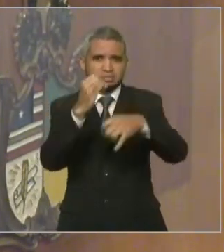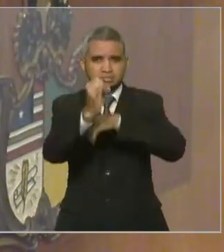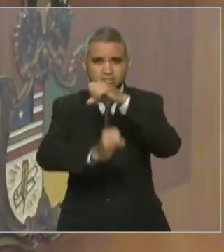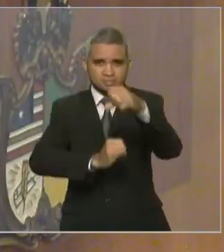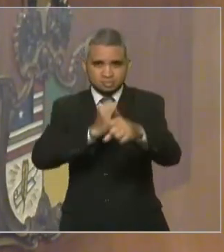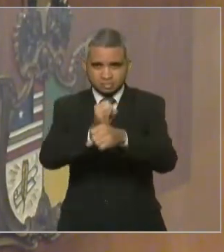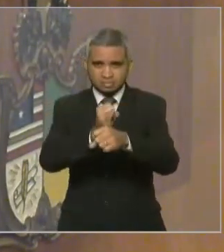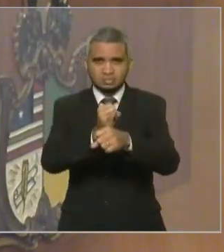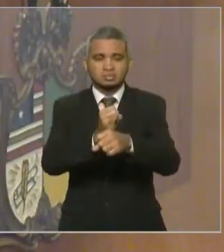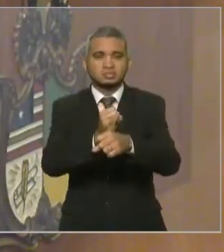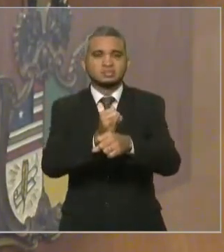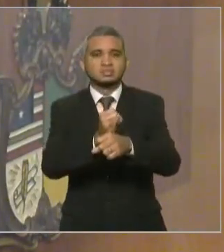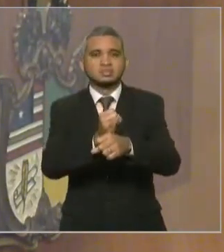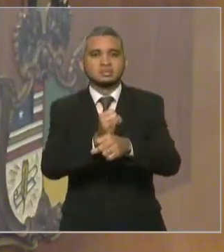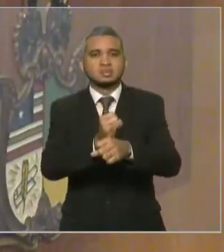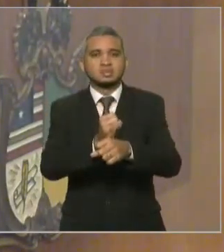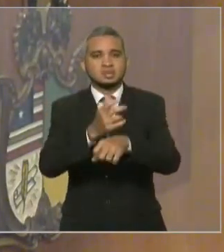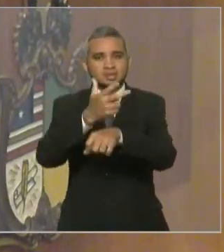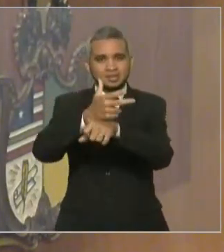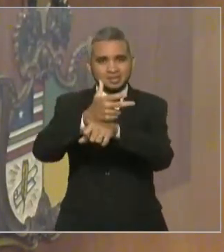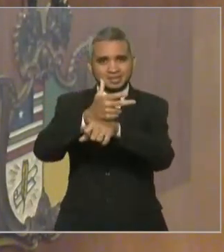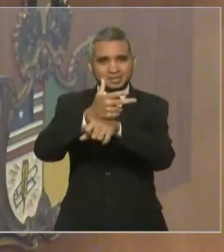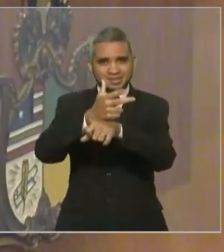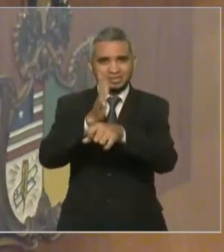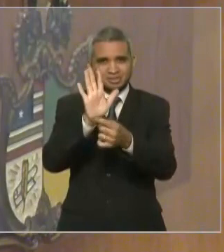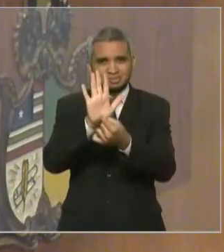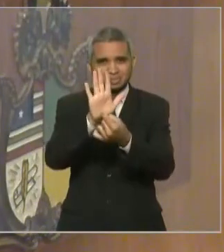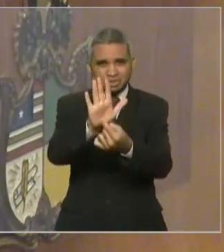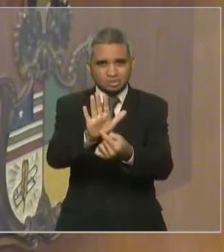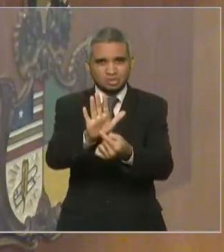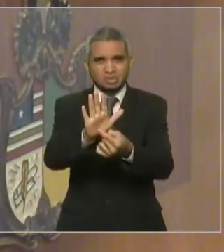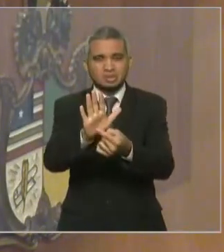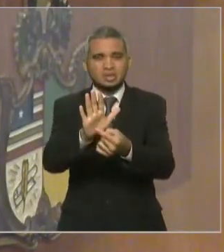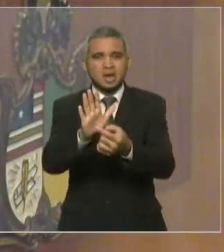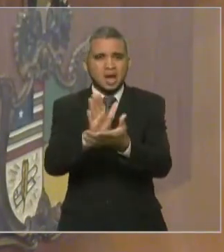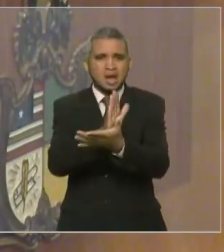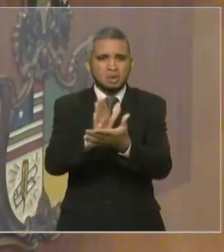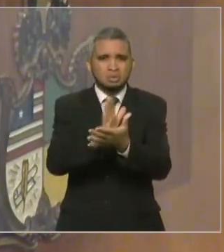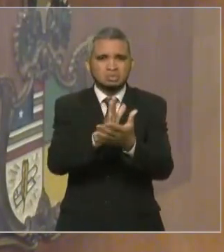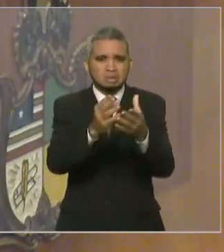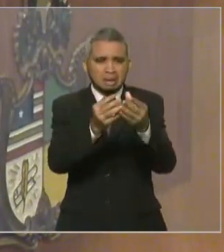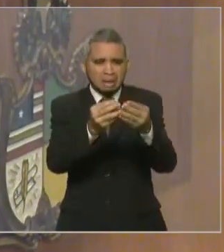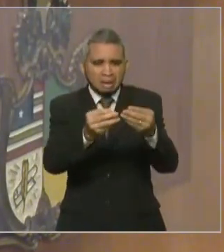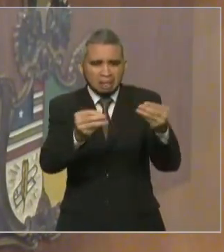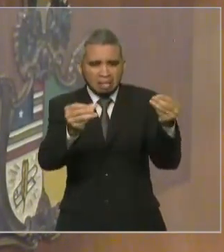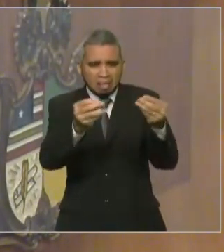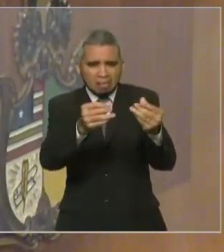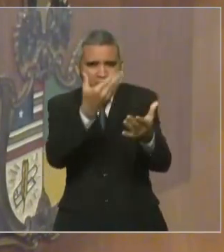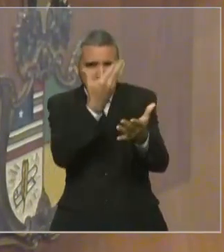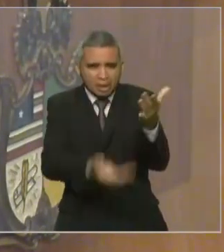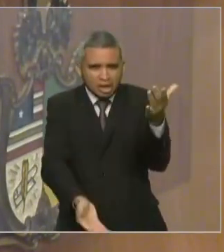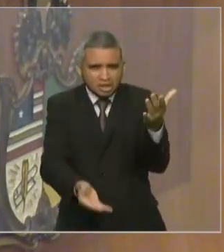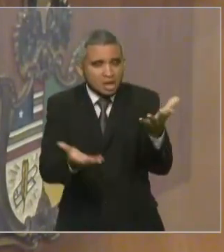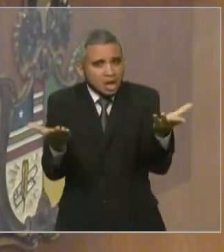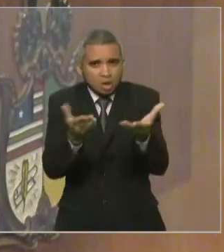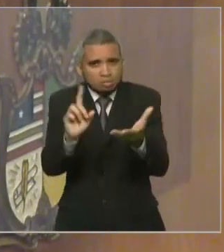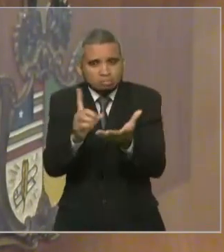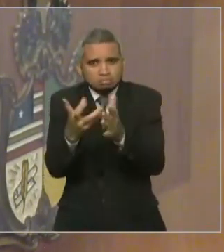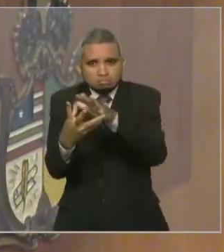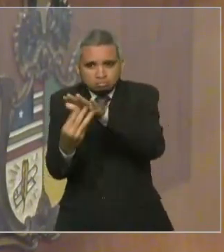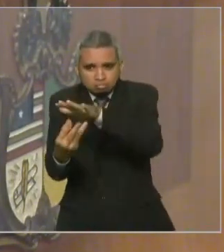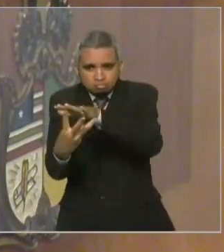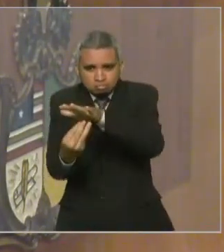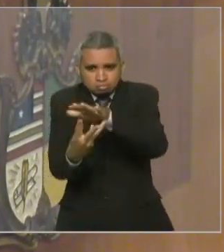como disse a matéria que foi preparada, eles estavam sendo perdidos, agora estão recuperados, digitalizados